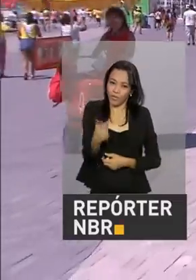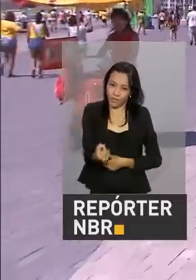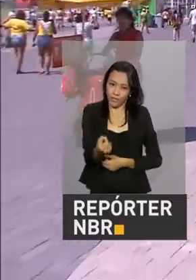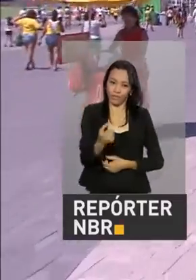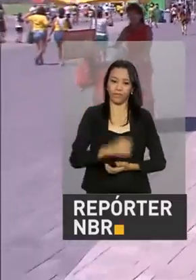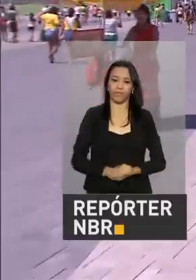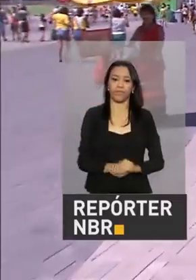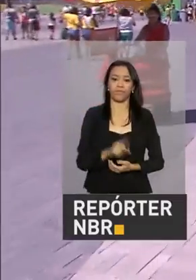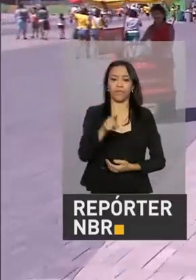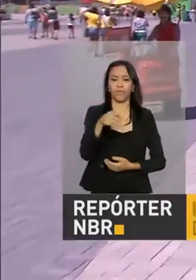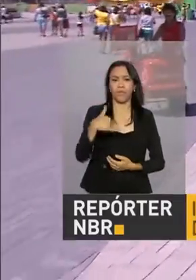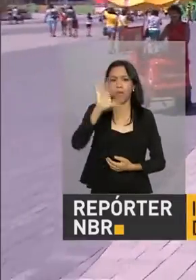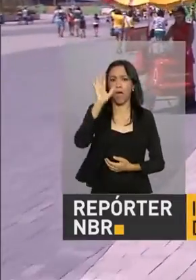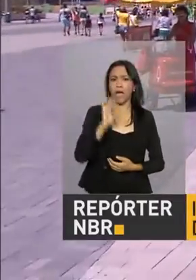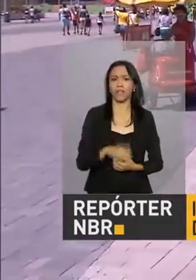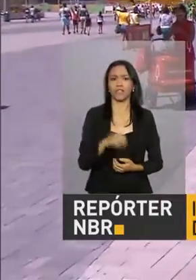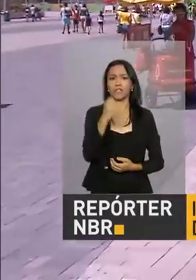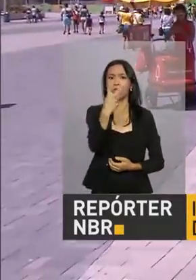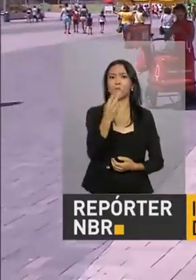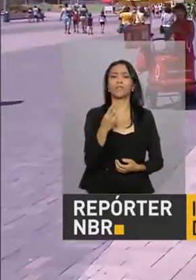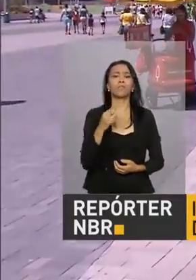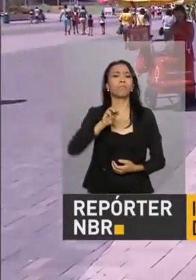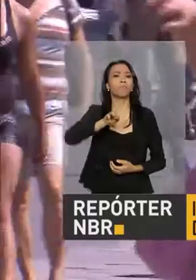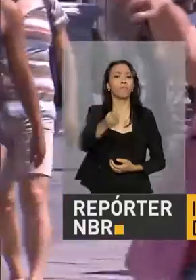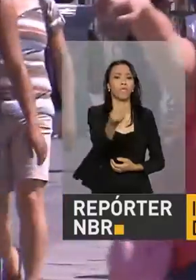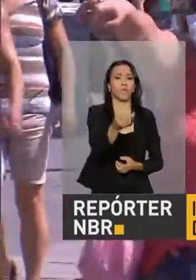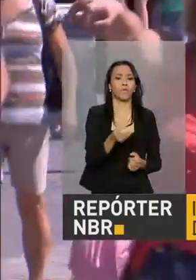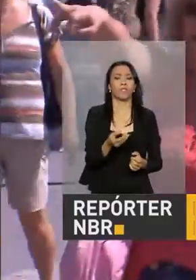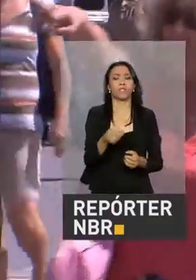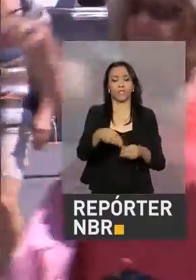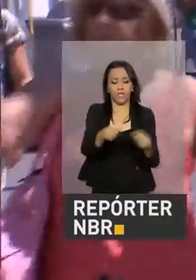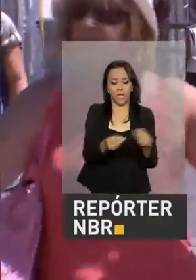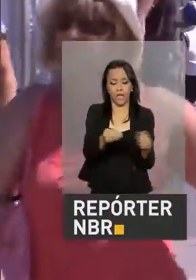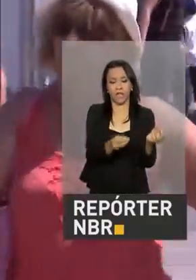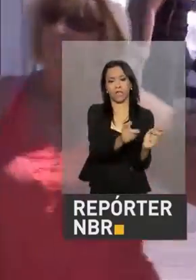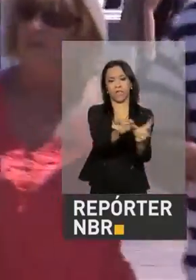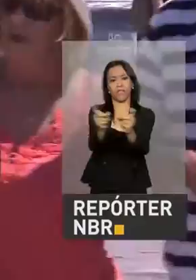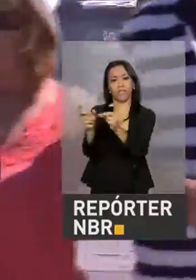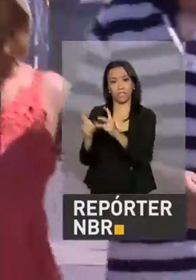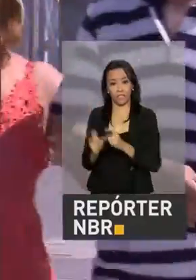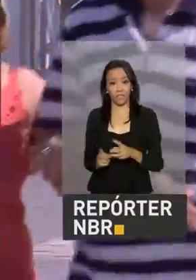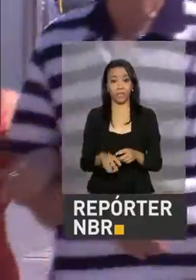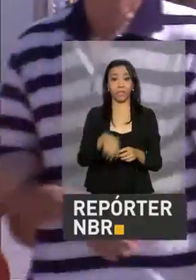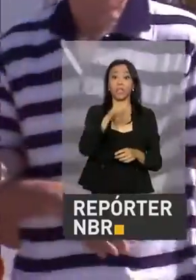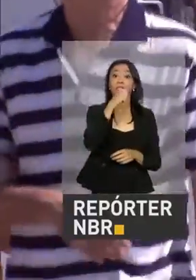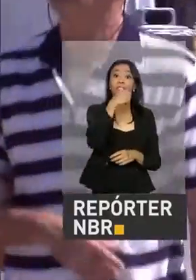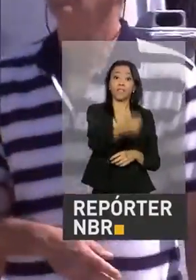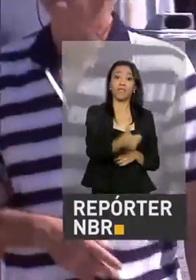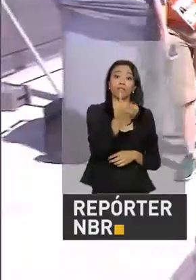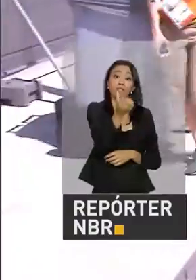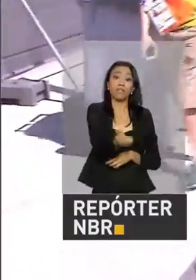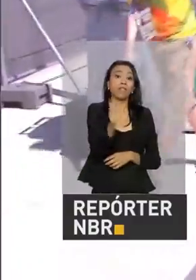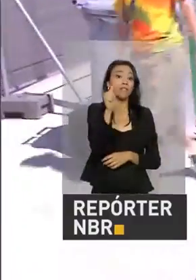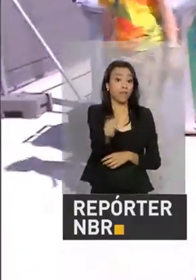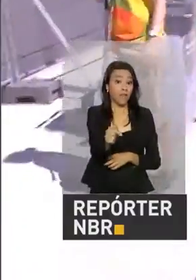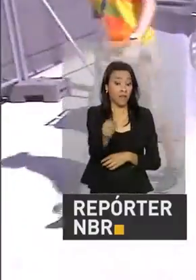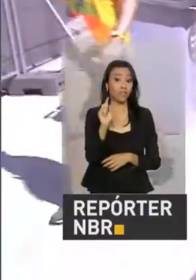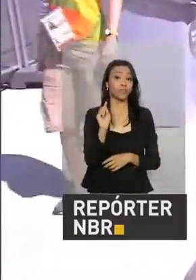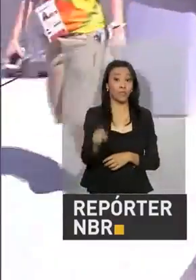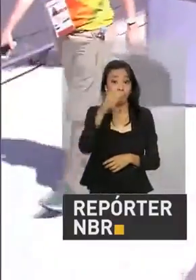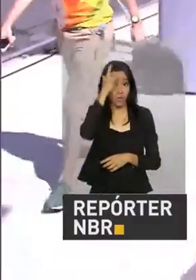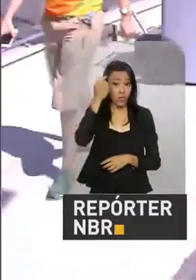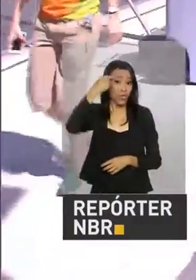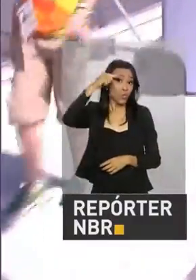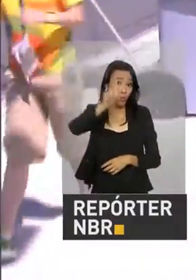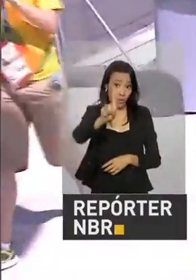foram mais de dois milhões de ingressos vendidos 167 mil pessoas em um só dia no parque